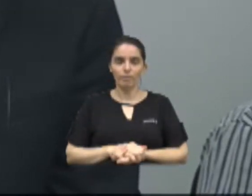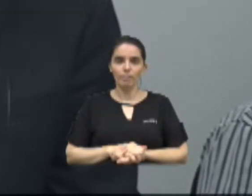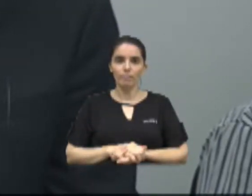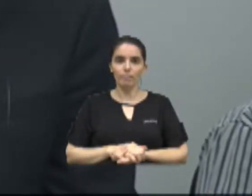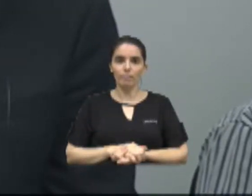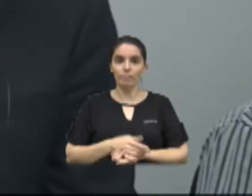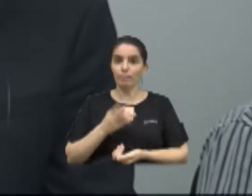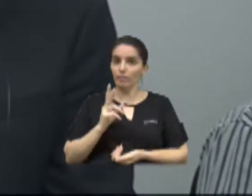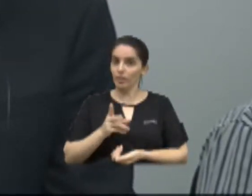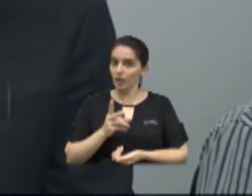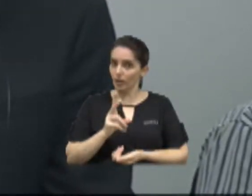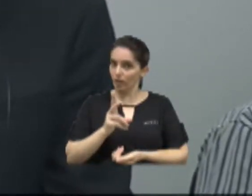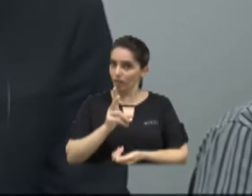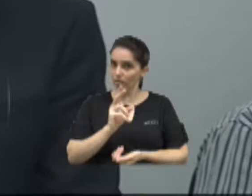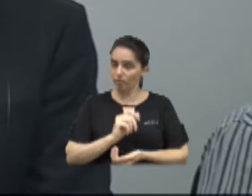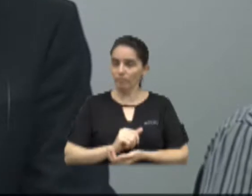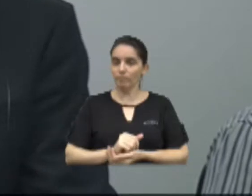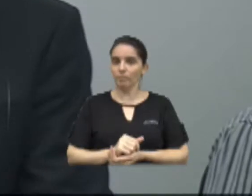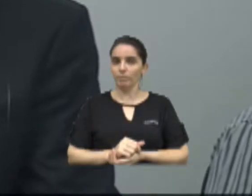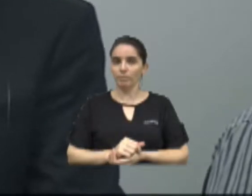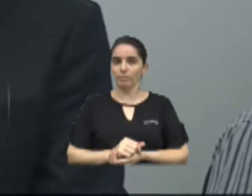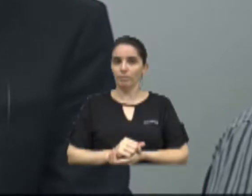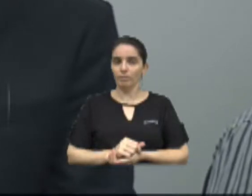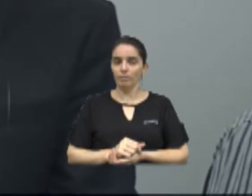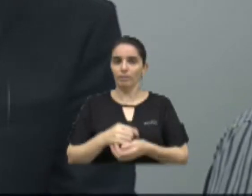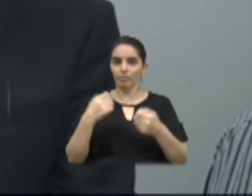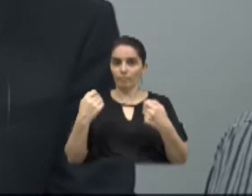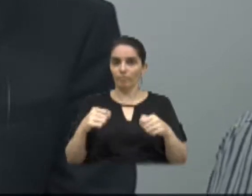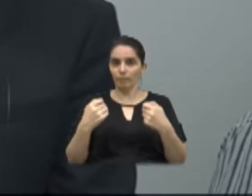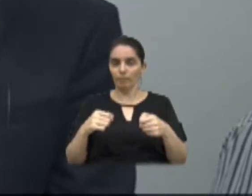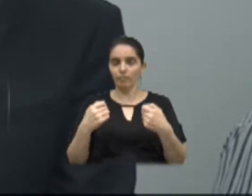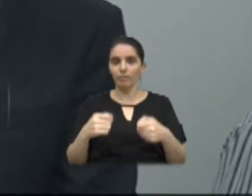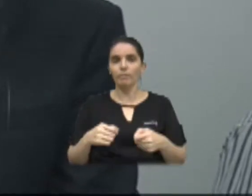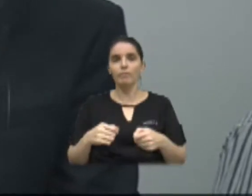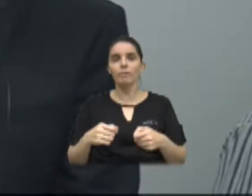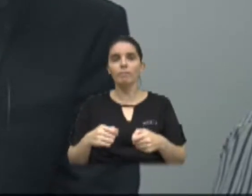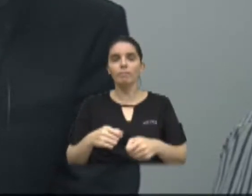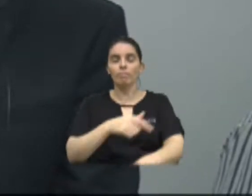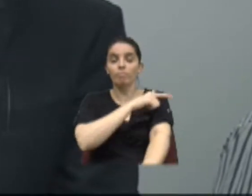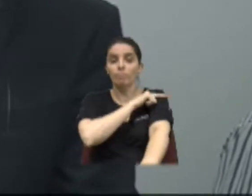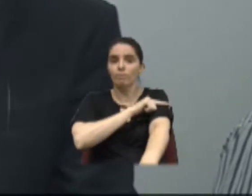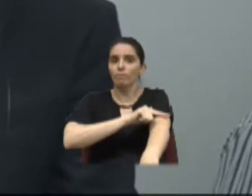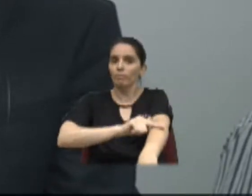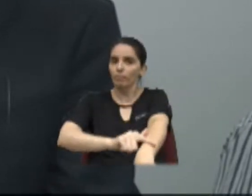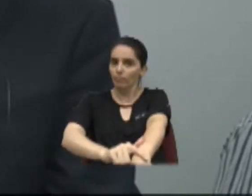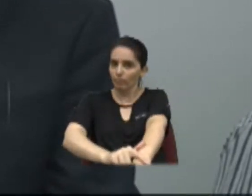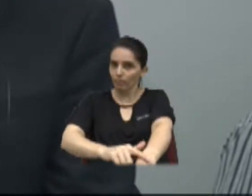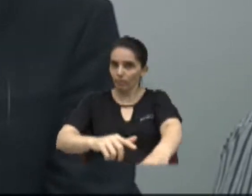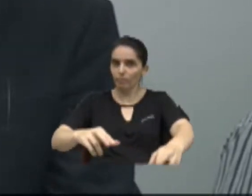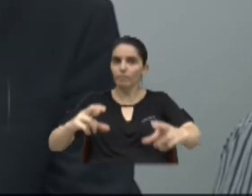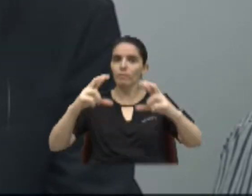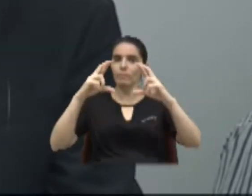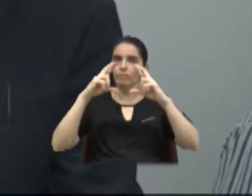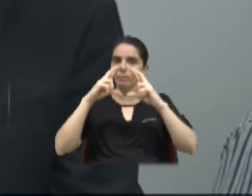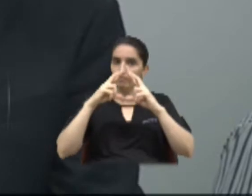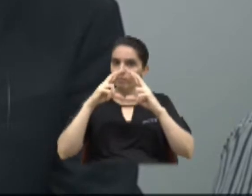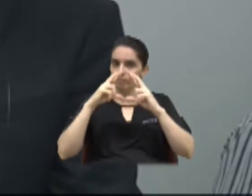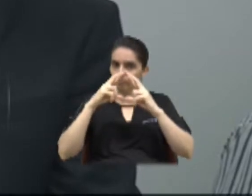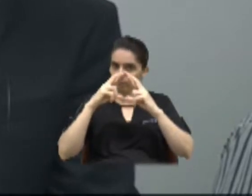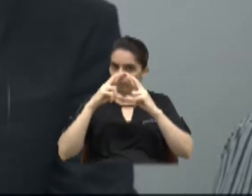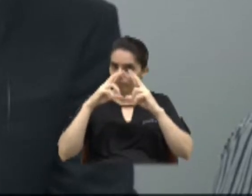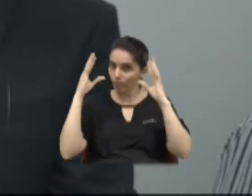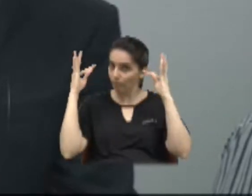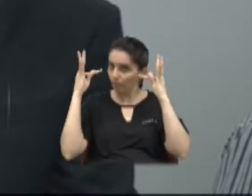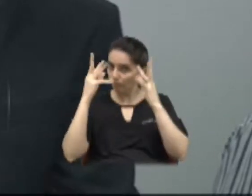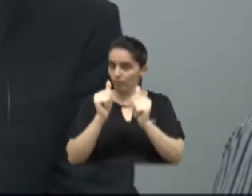Sempre não é a gente ser educado em reciclar tudo que a gente consome,